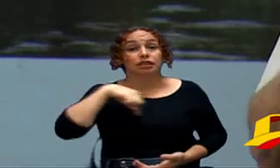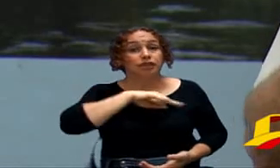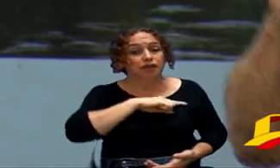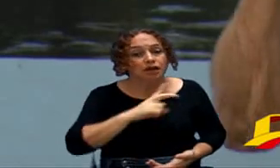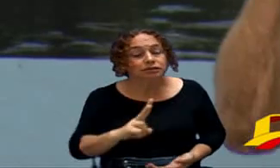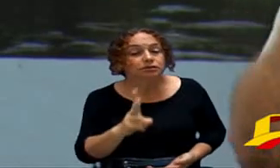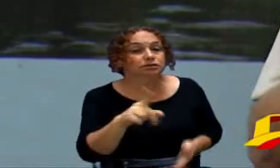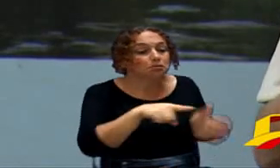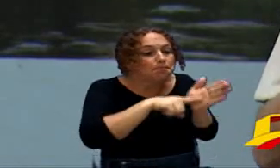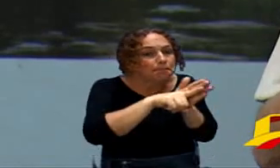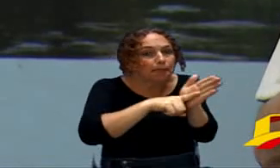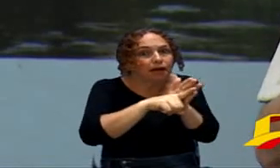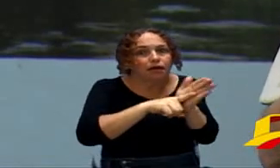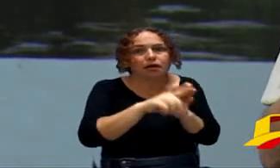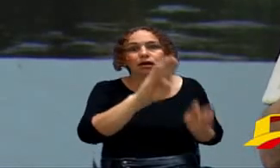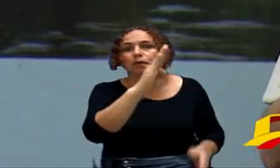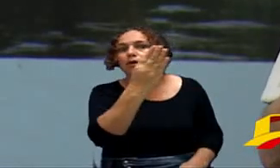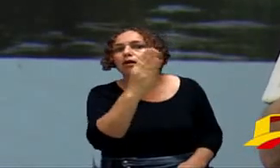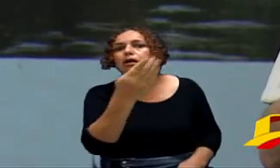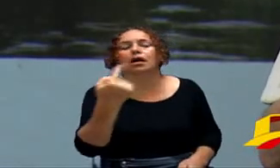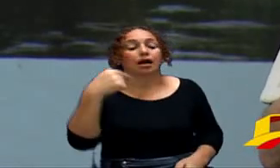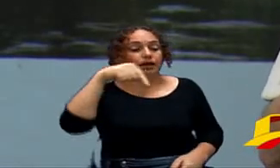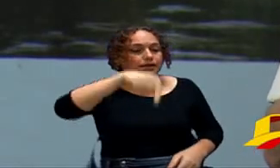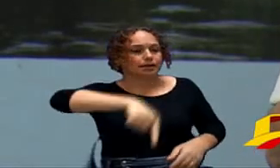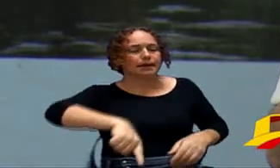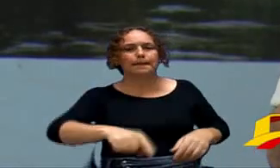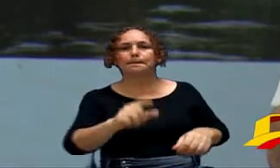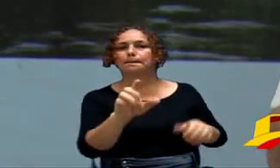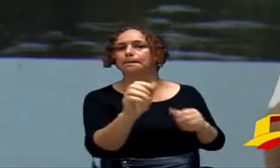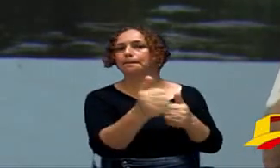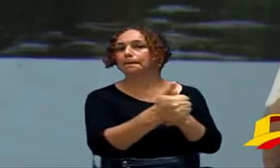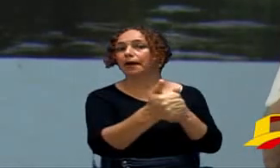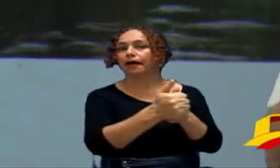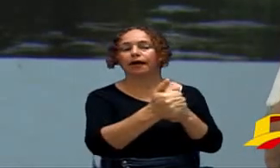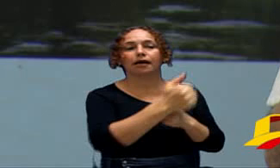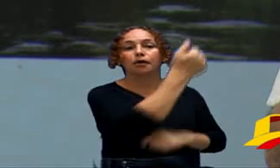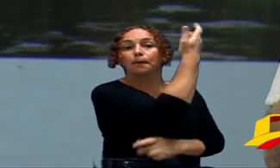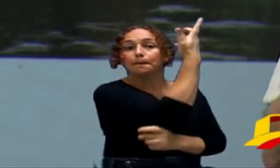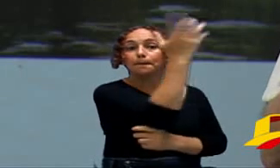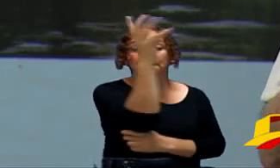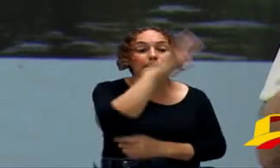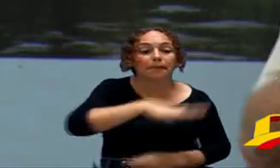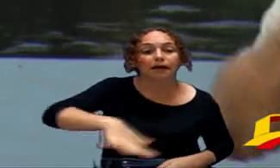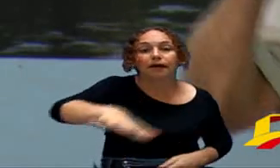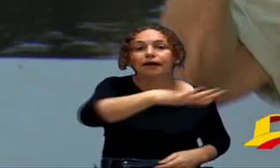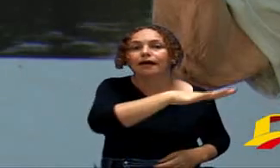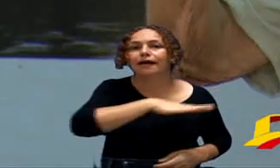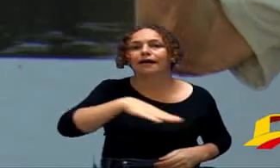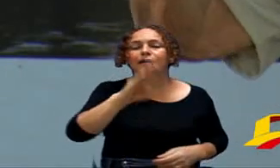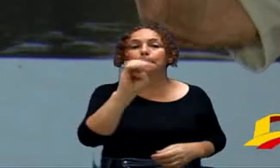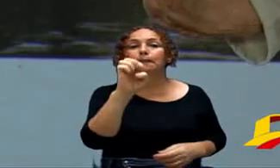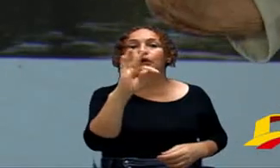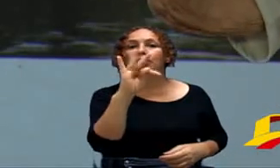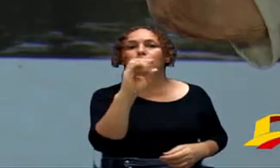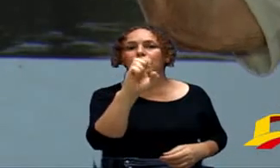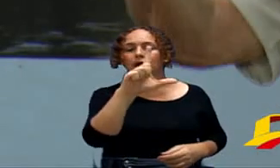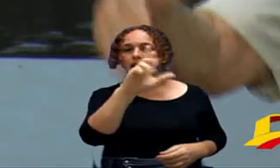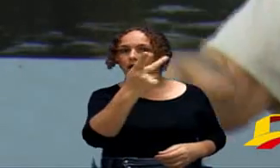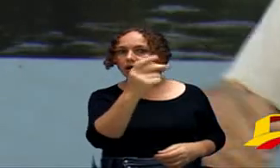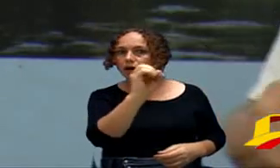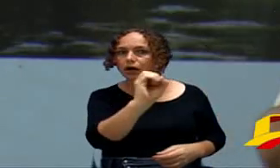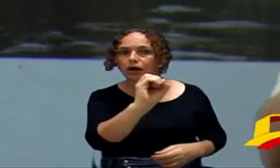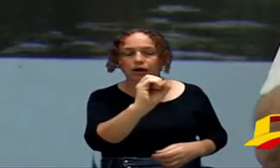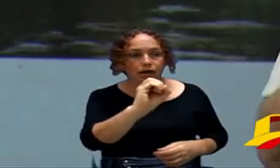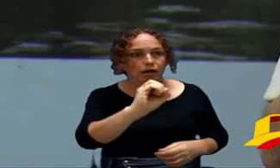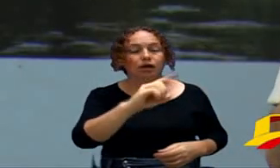Veja bem, aqui perto de nós tem o Parque Carlos Botelho. Foi salvo pelo Quinzinho, que nós não deixamos que fizessem a